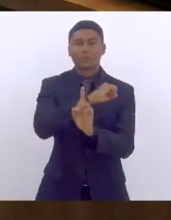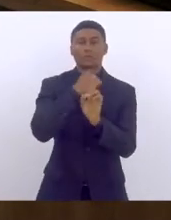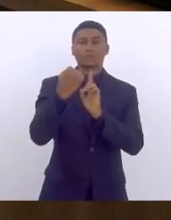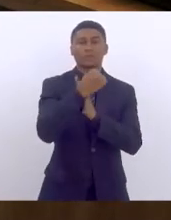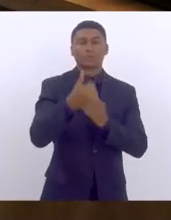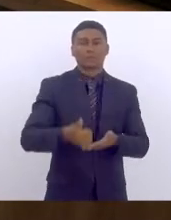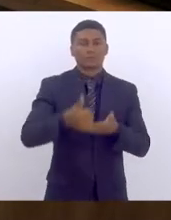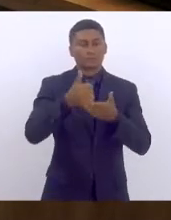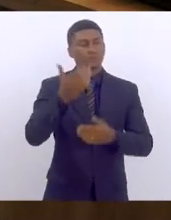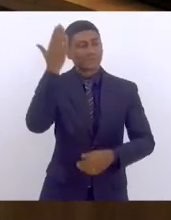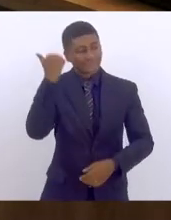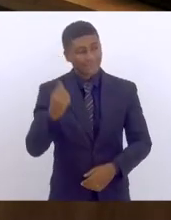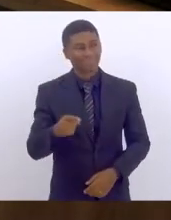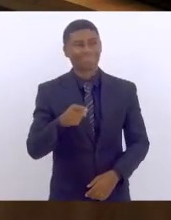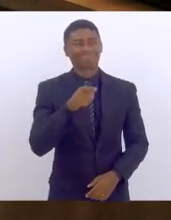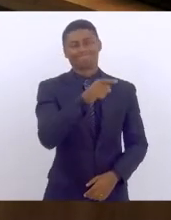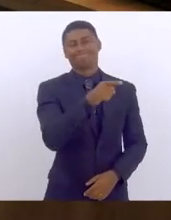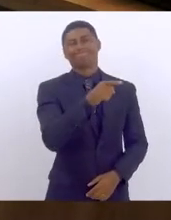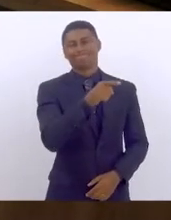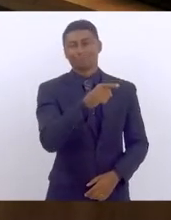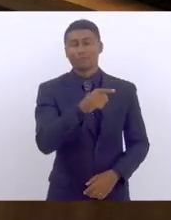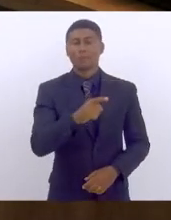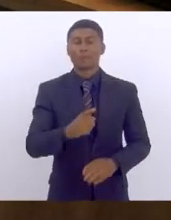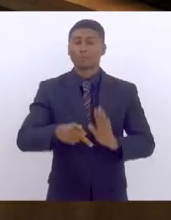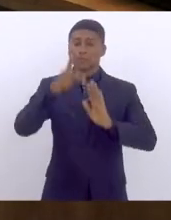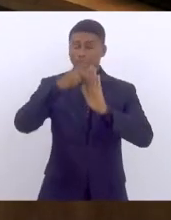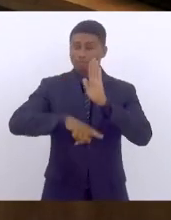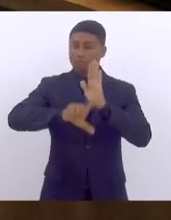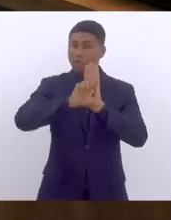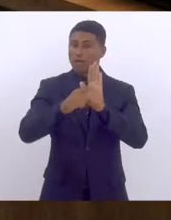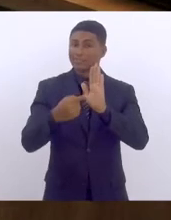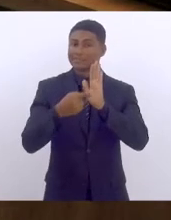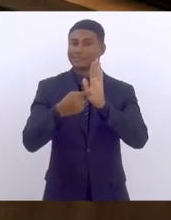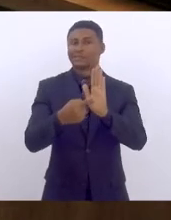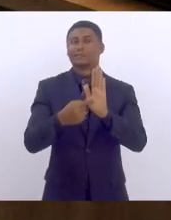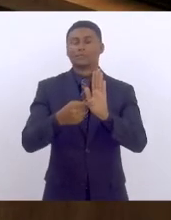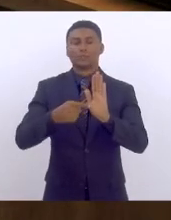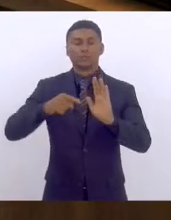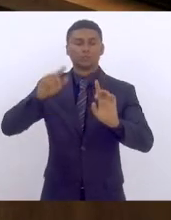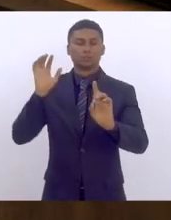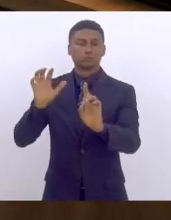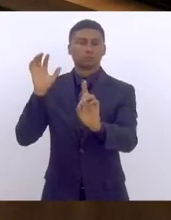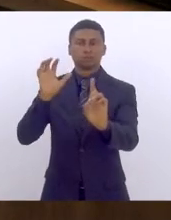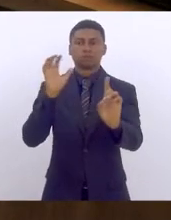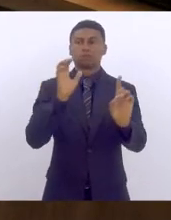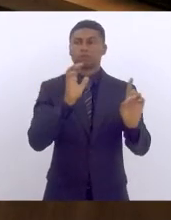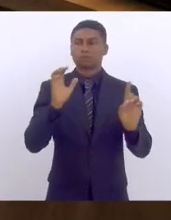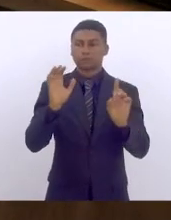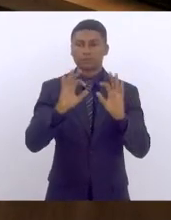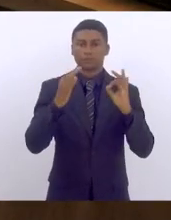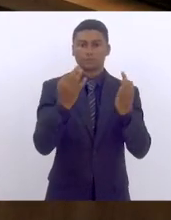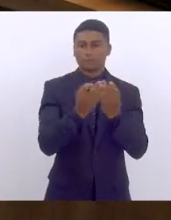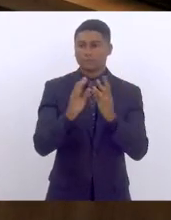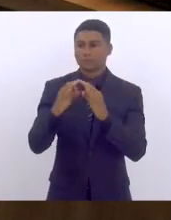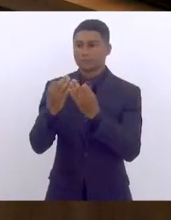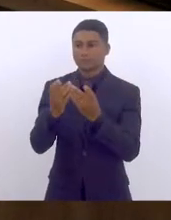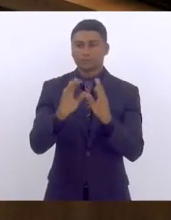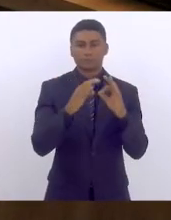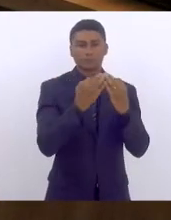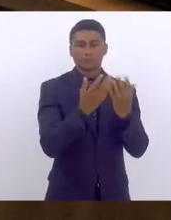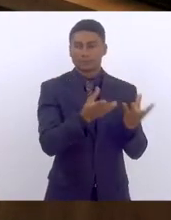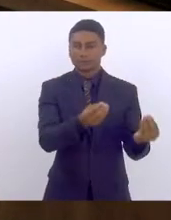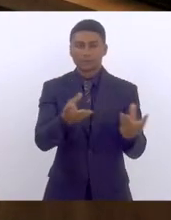sabe o quanto o impacto de um projeto como esse... para muitas famílias, vai